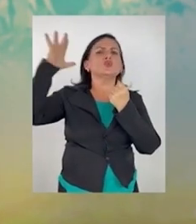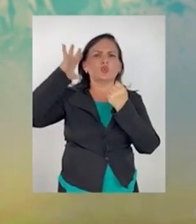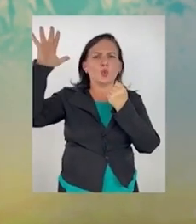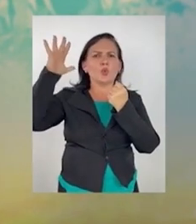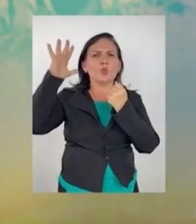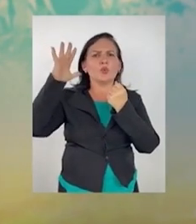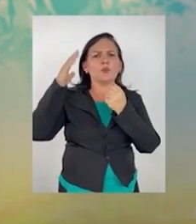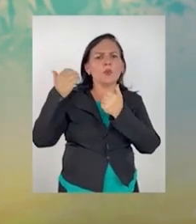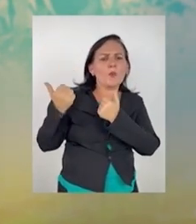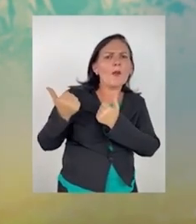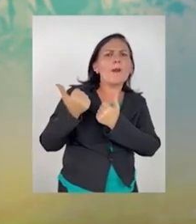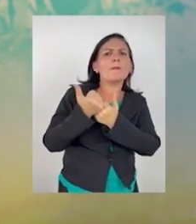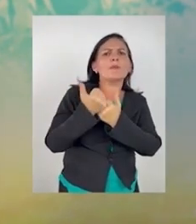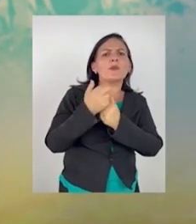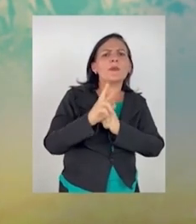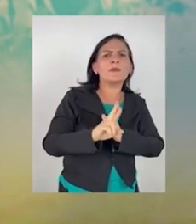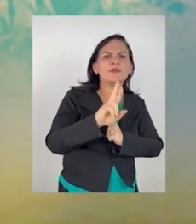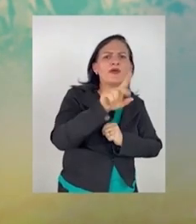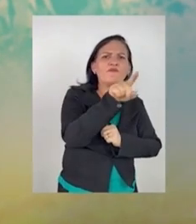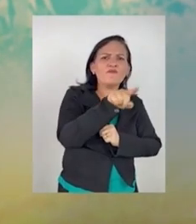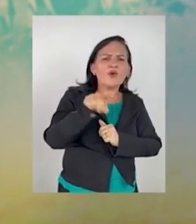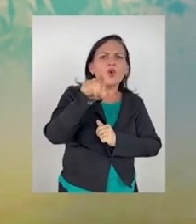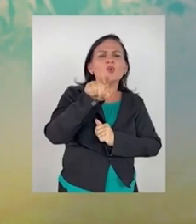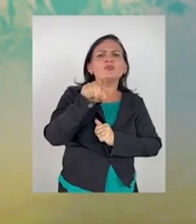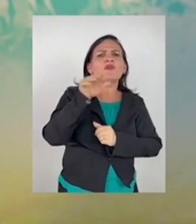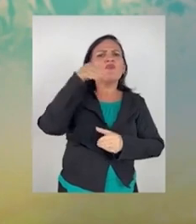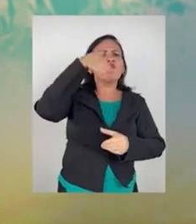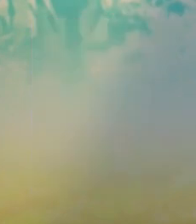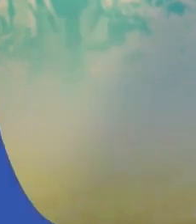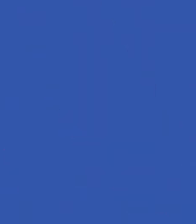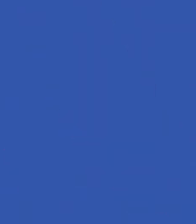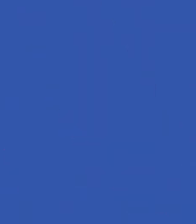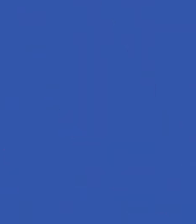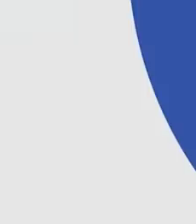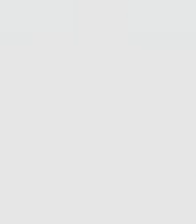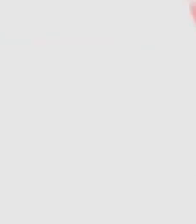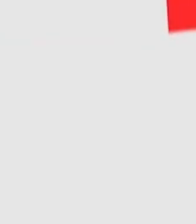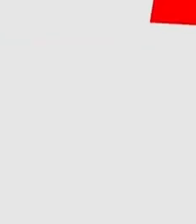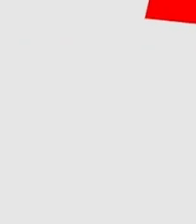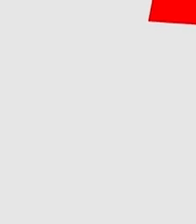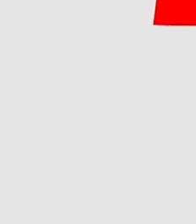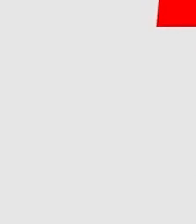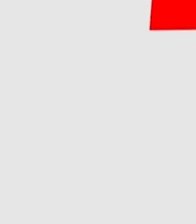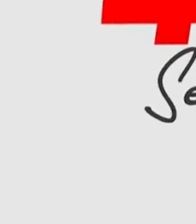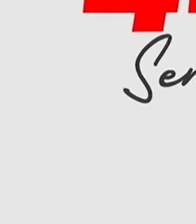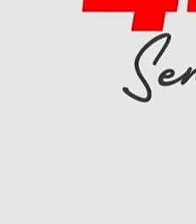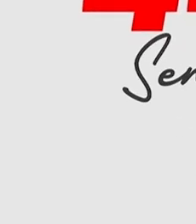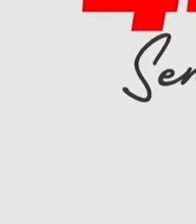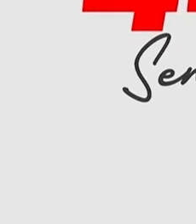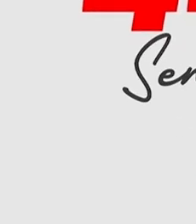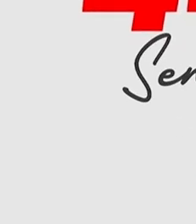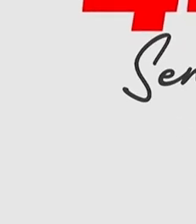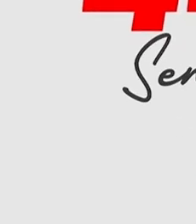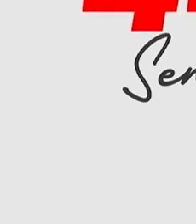é a realização de um sonho. Conte comigo para representar você. Vote em Marcelo, seu deputado estadual.